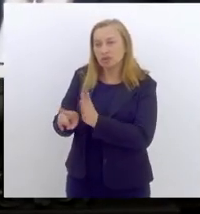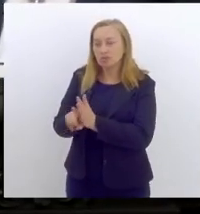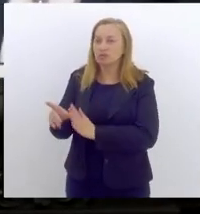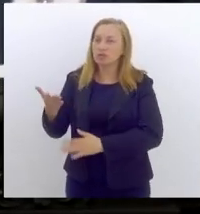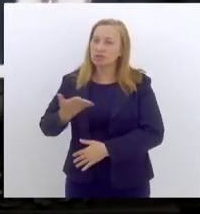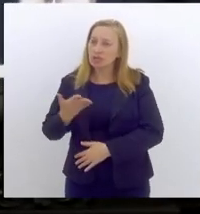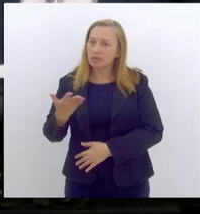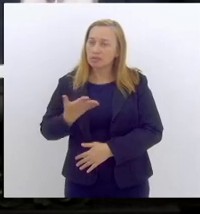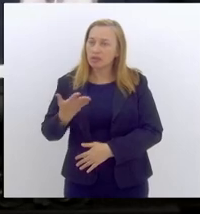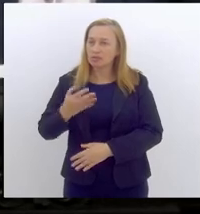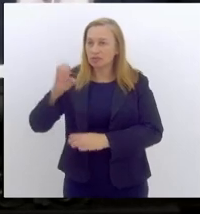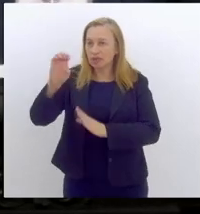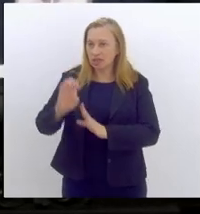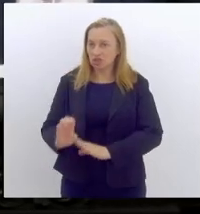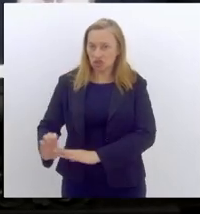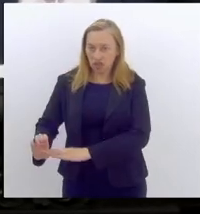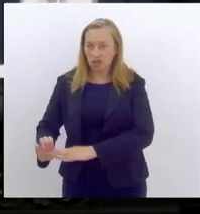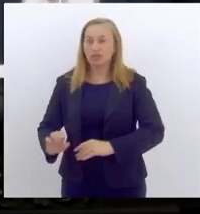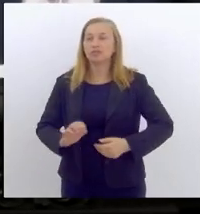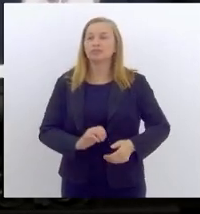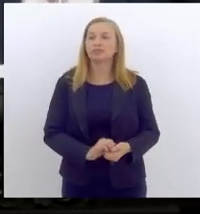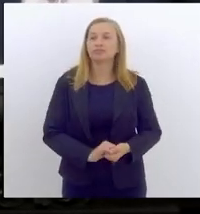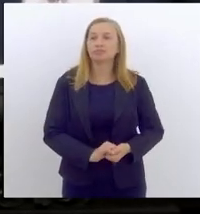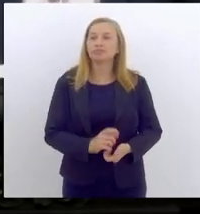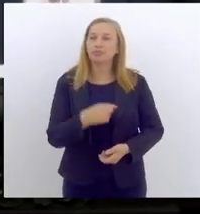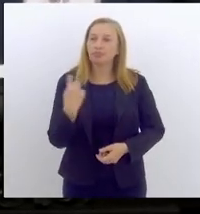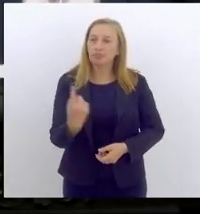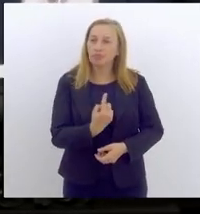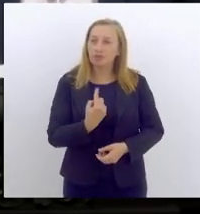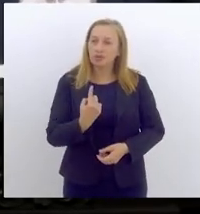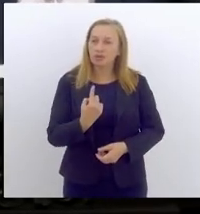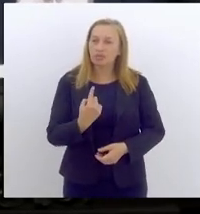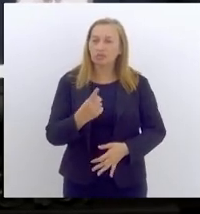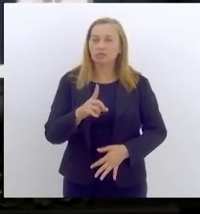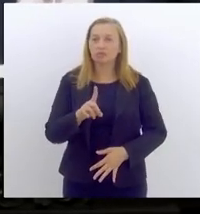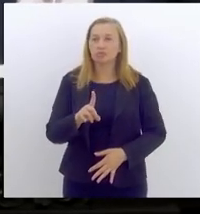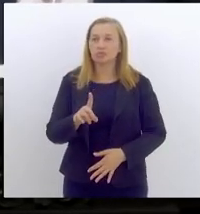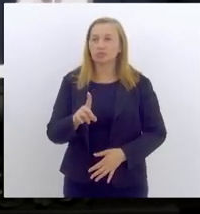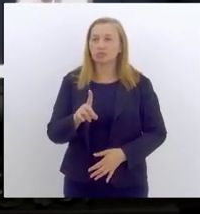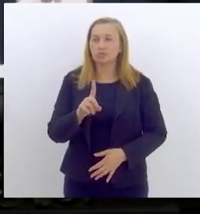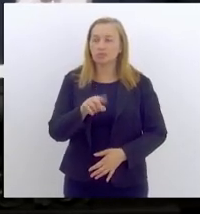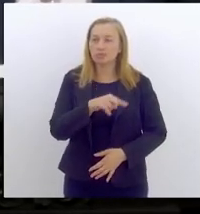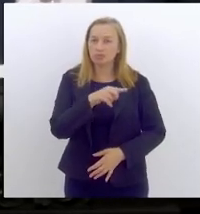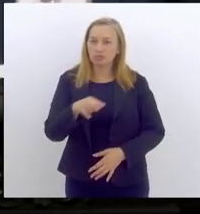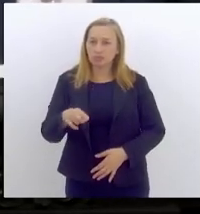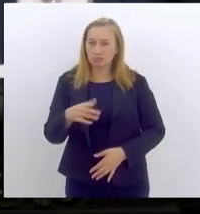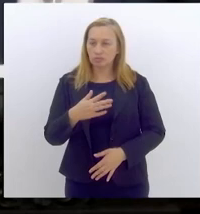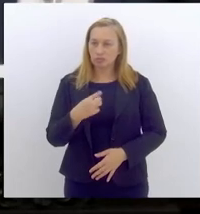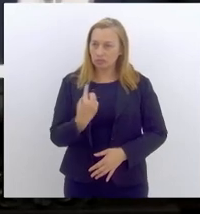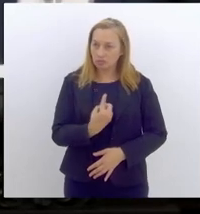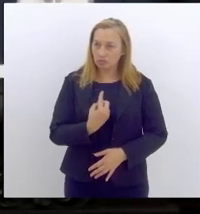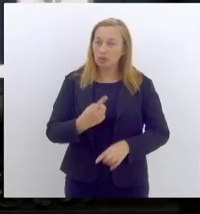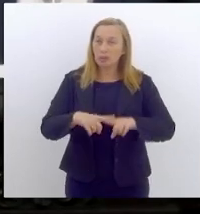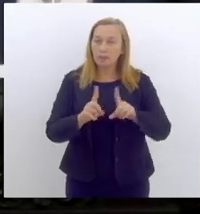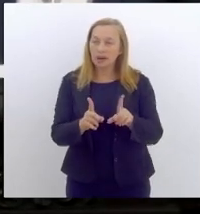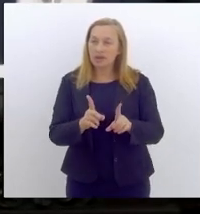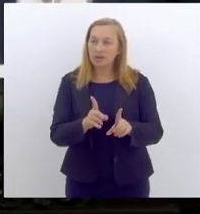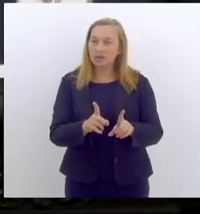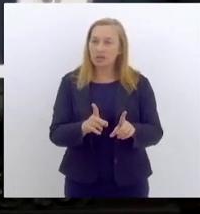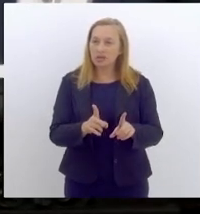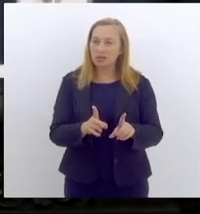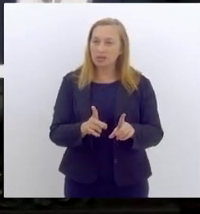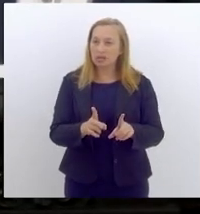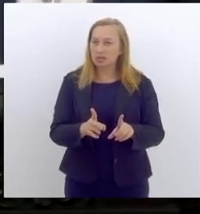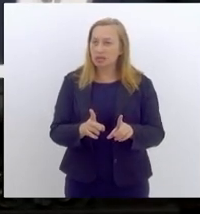da esquerda, né, nós vamos nos abster. Vários de nós, mas essa abstenção em nenhum